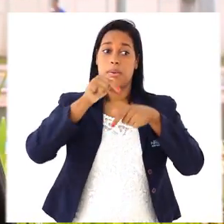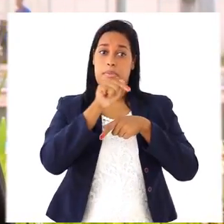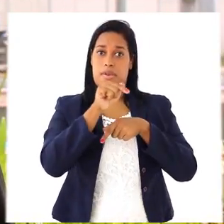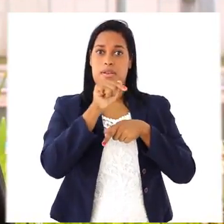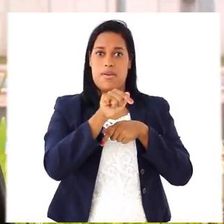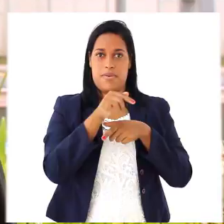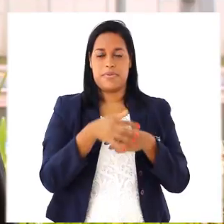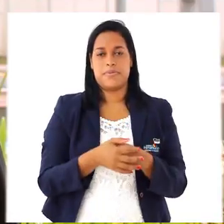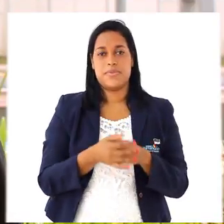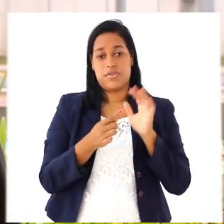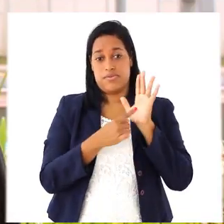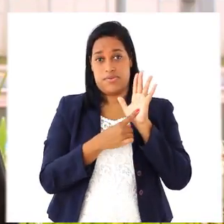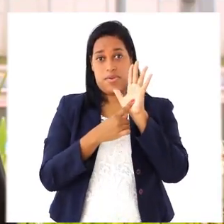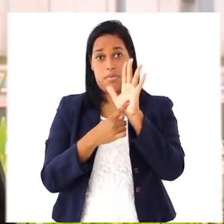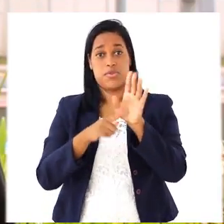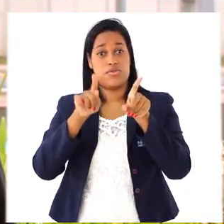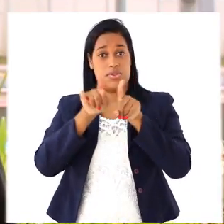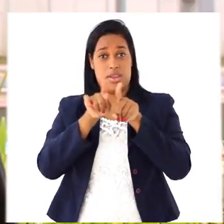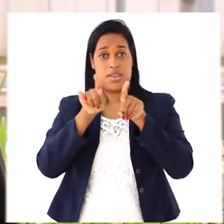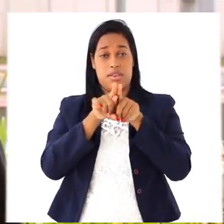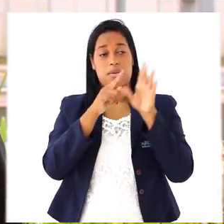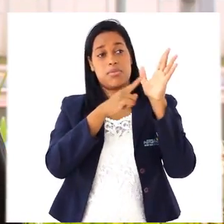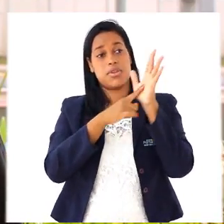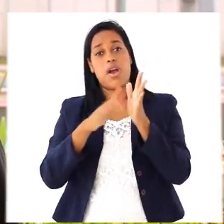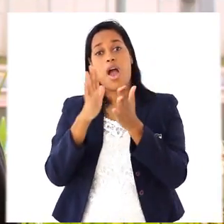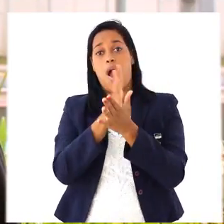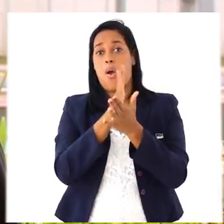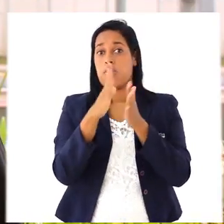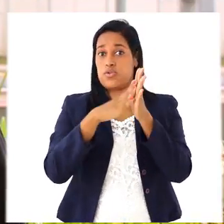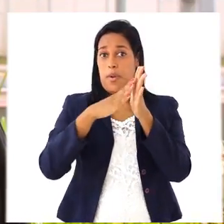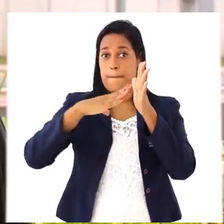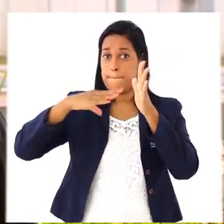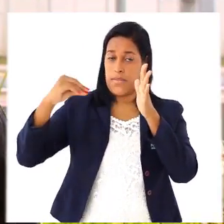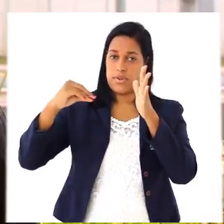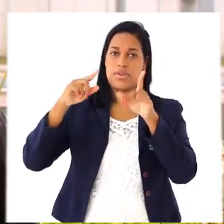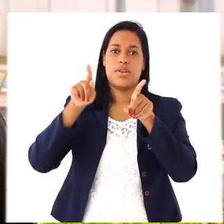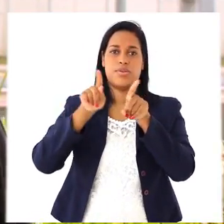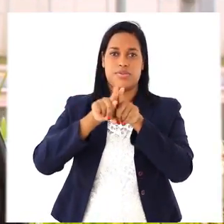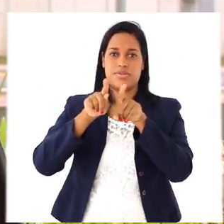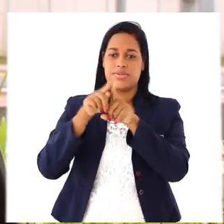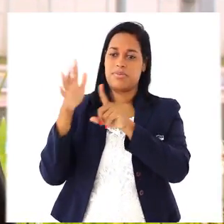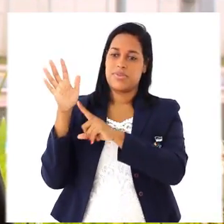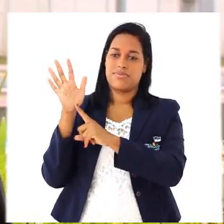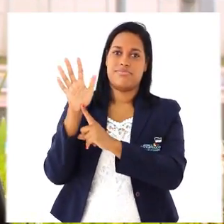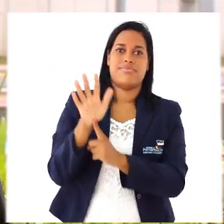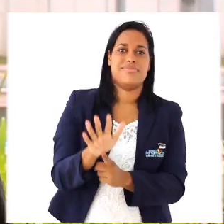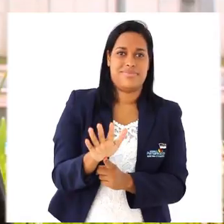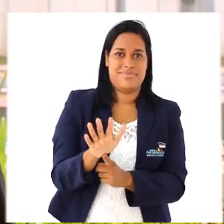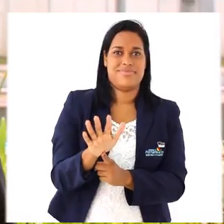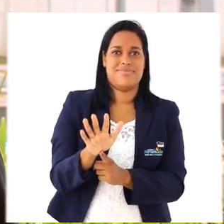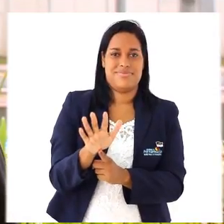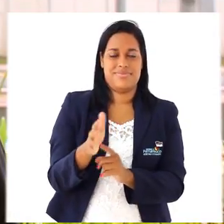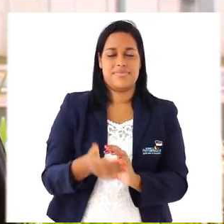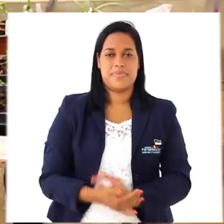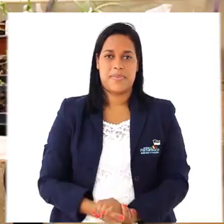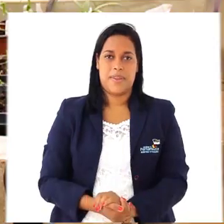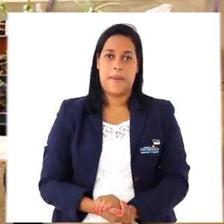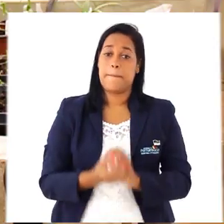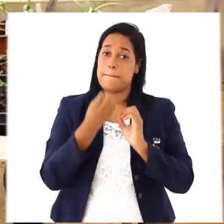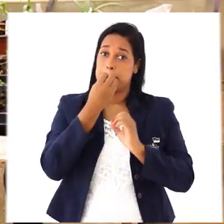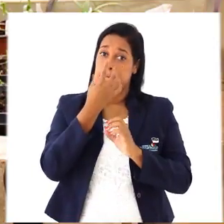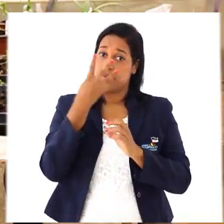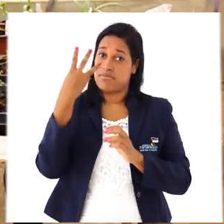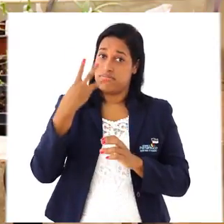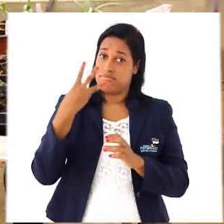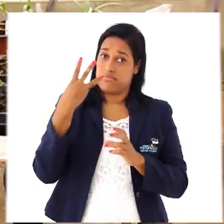Então a gente vai mostrar inclusive placas, modelos de placas e modelos de rótulos que a gente pode tratar disso aí. Bom, então essas